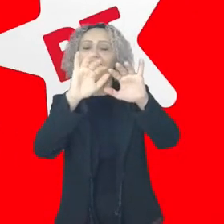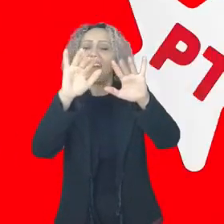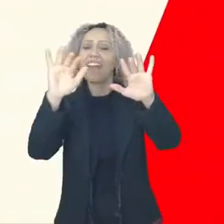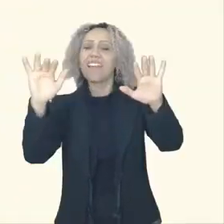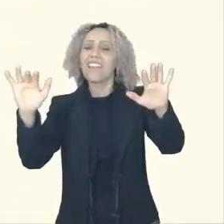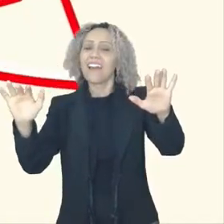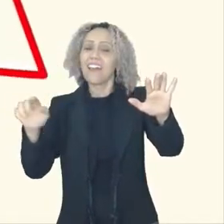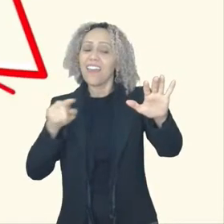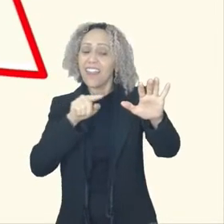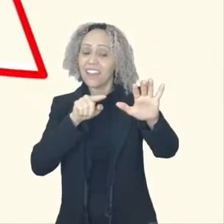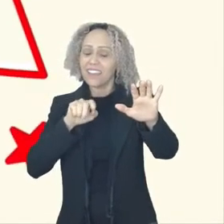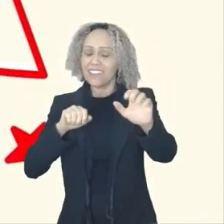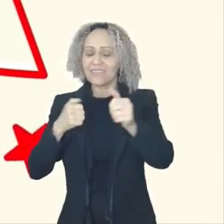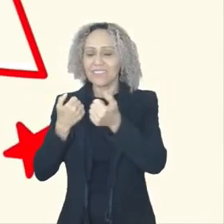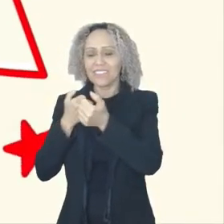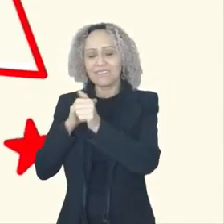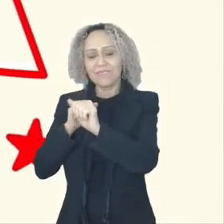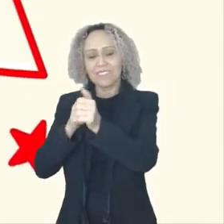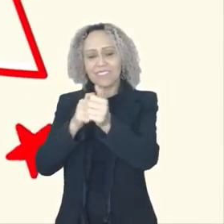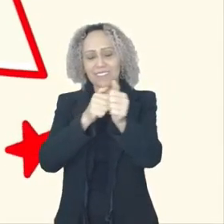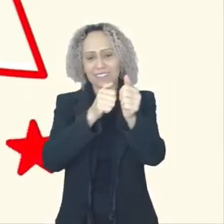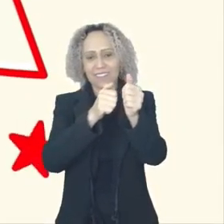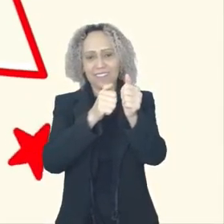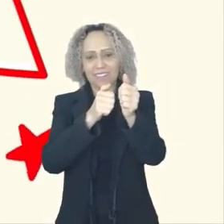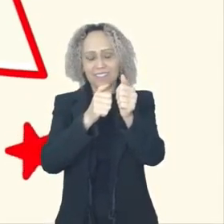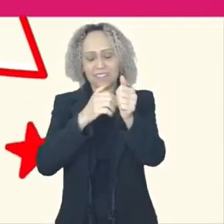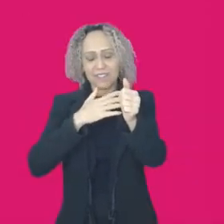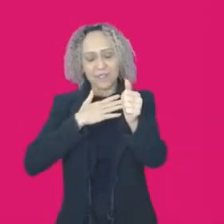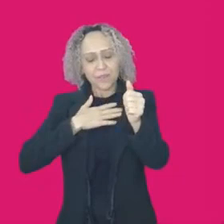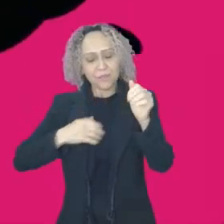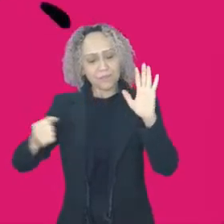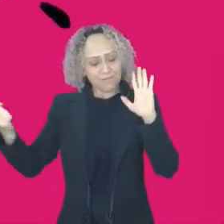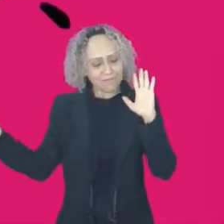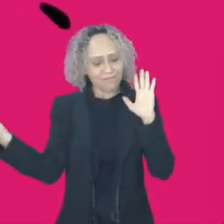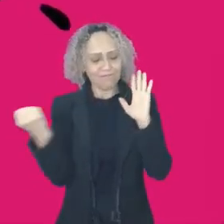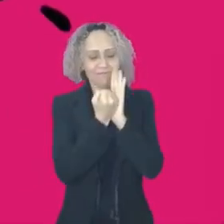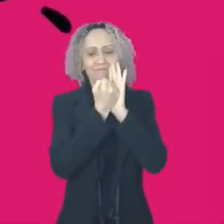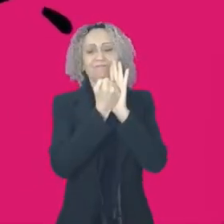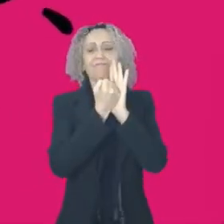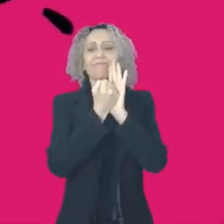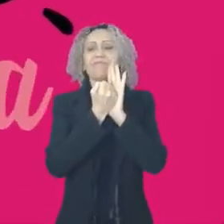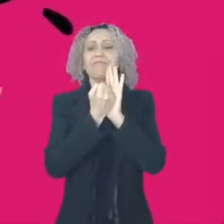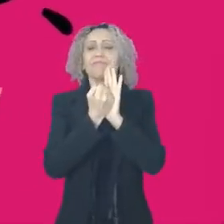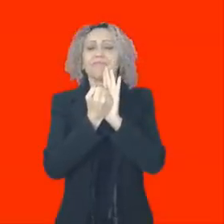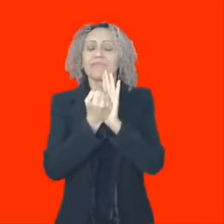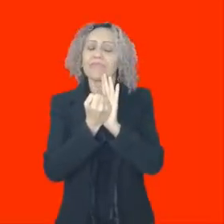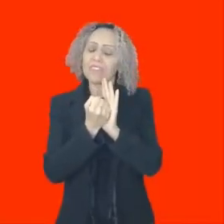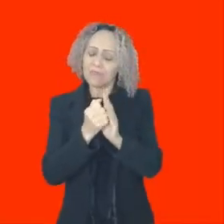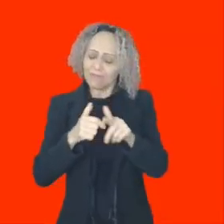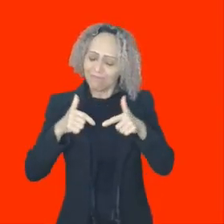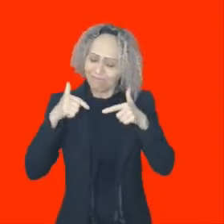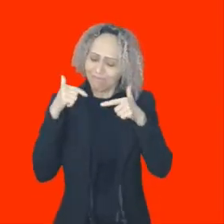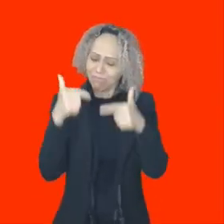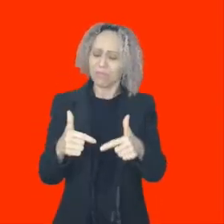brilha, ela é quem vai me guiar. Ser guerreira é minha